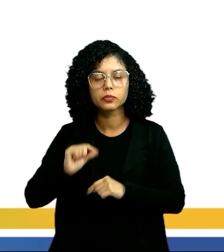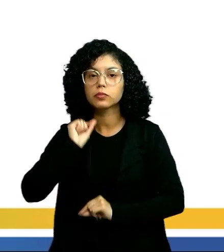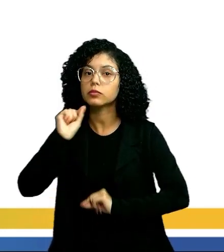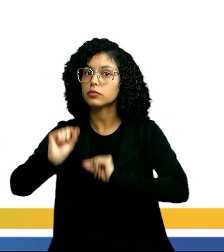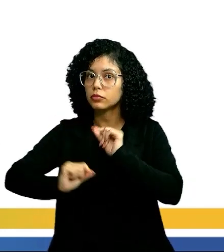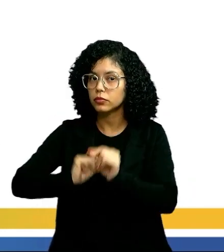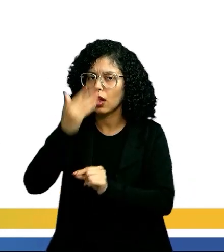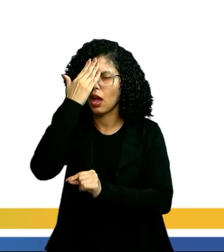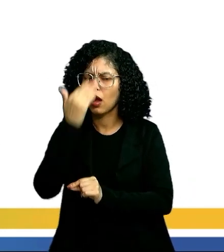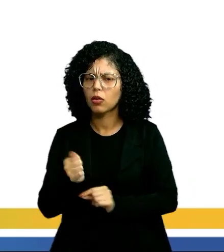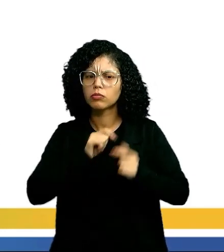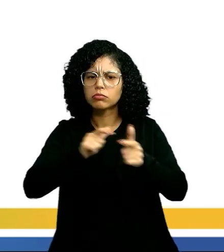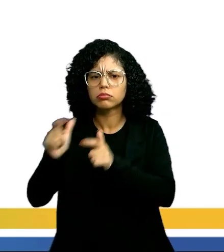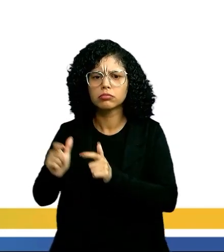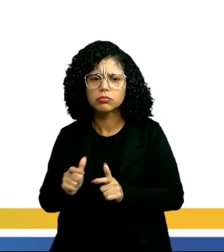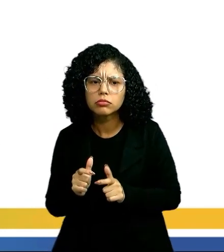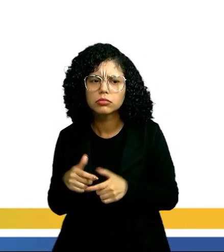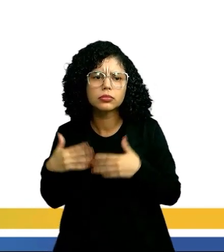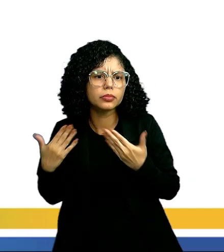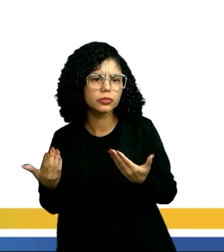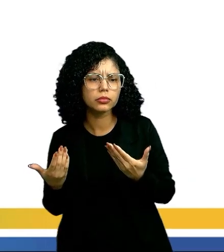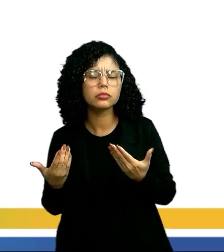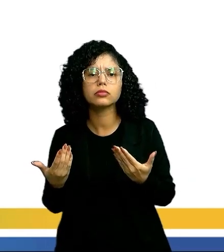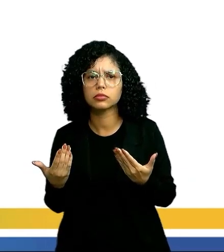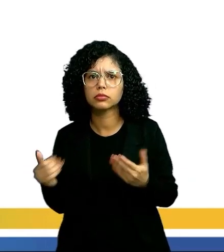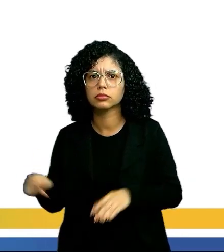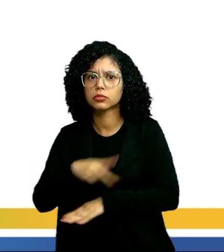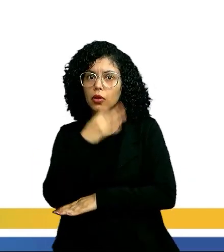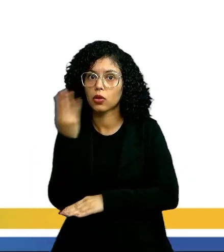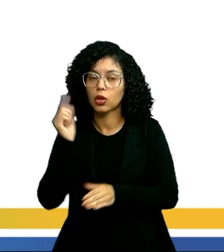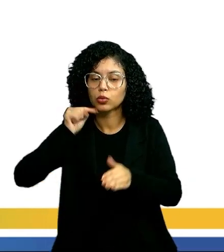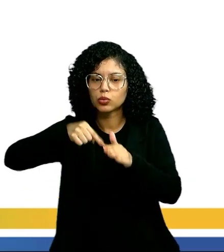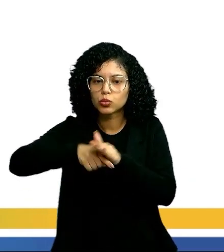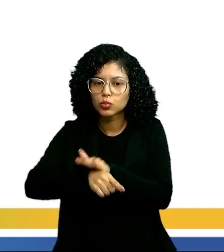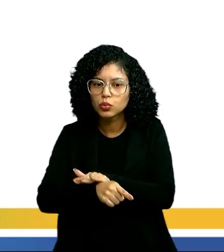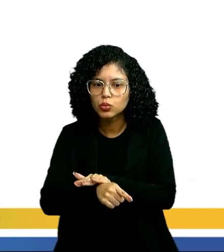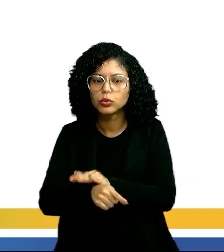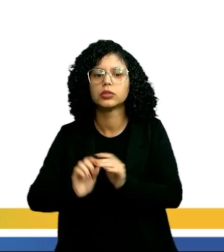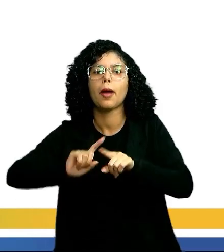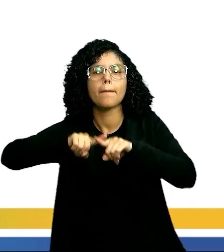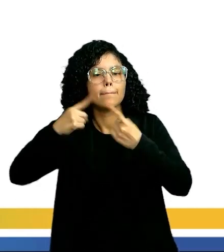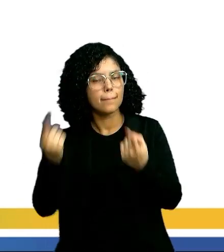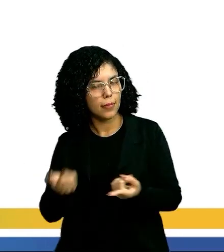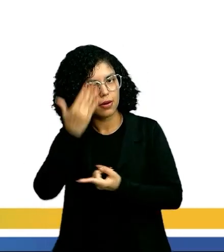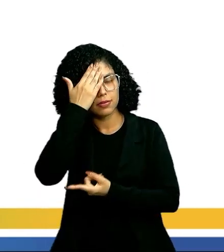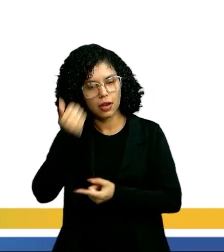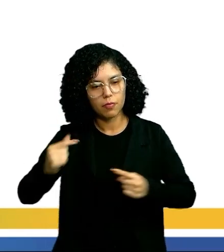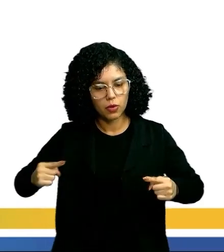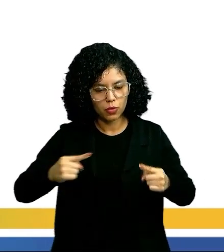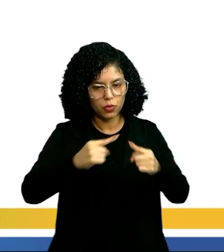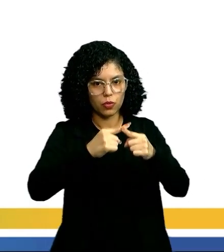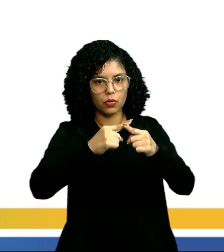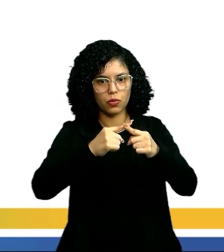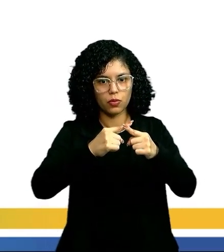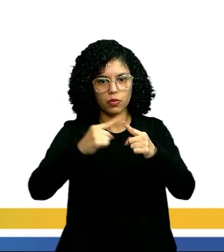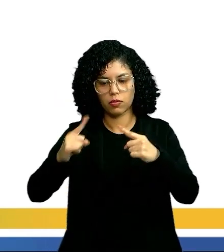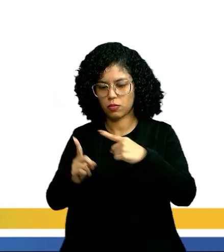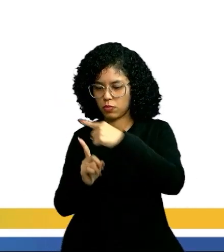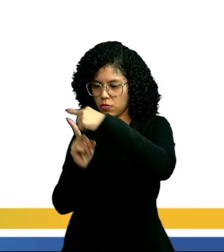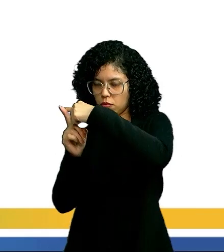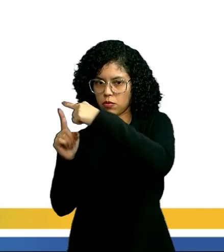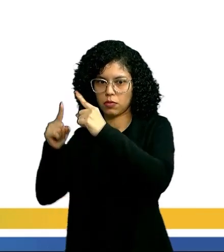que saber onde é que estão os carbonos. Eles estão ocultos, mas sabemos que onde tem